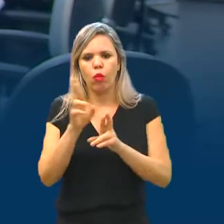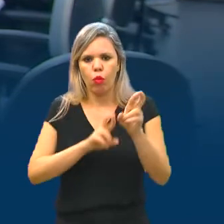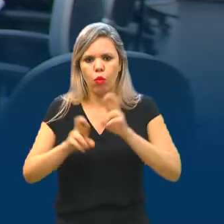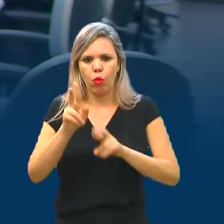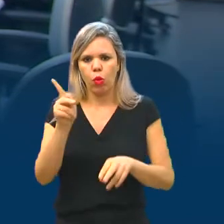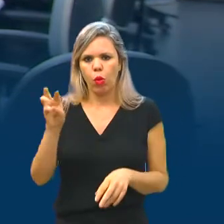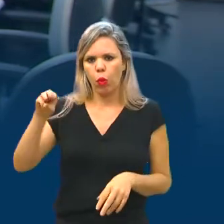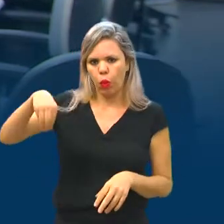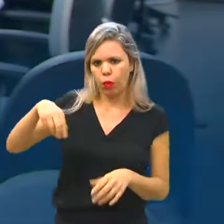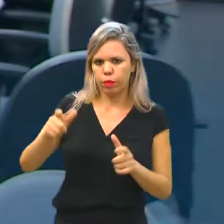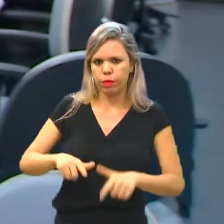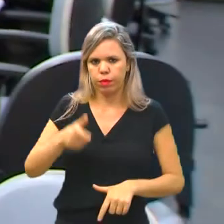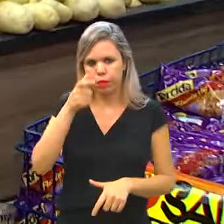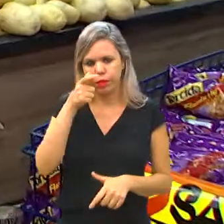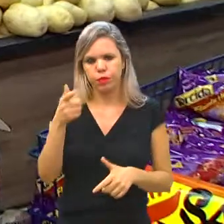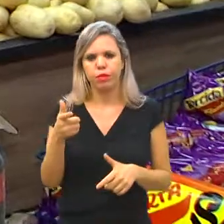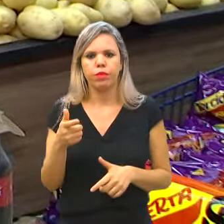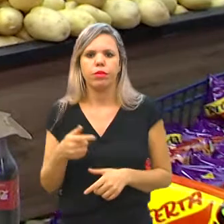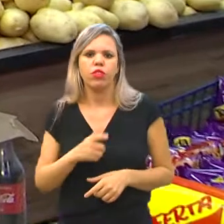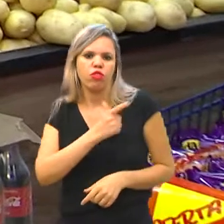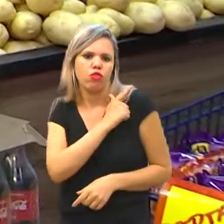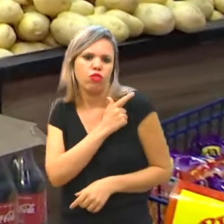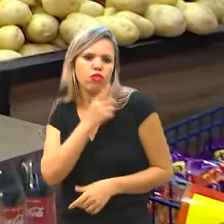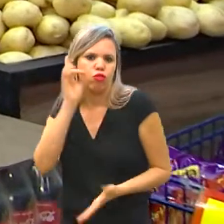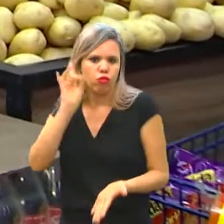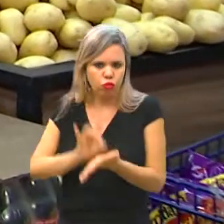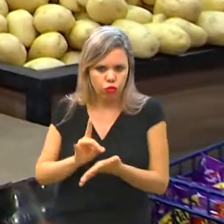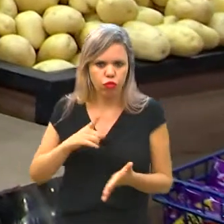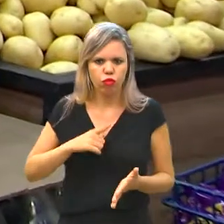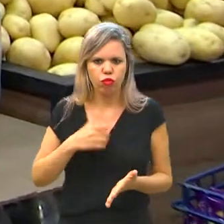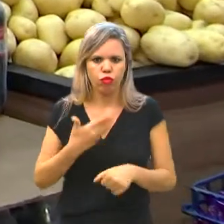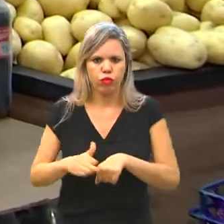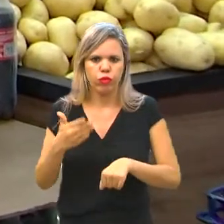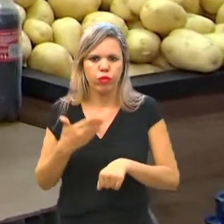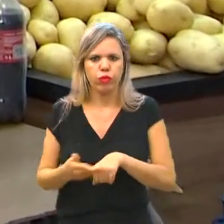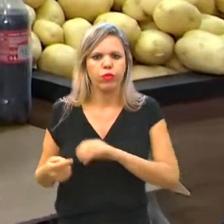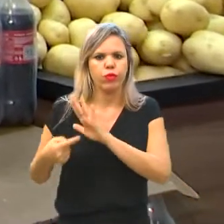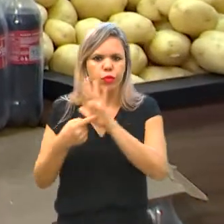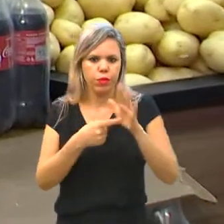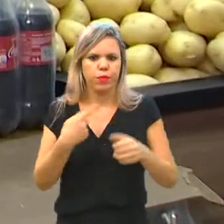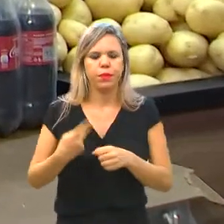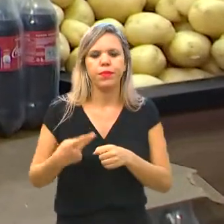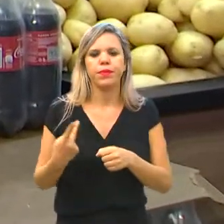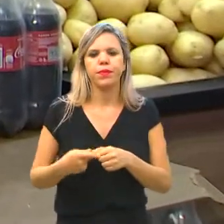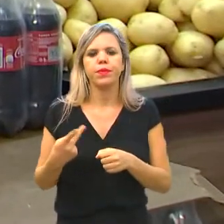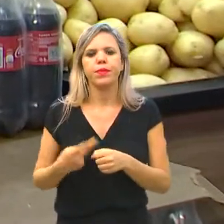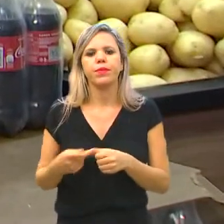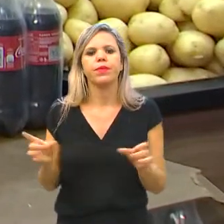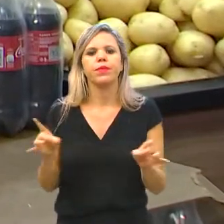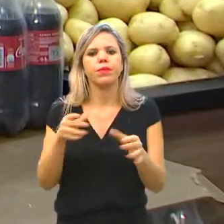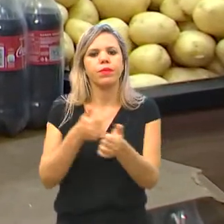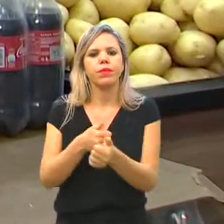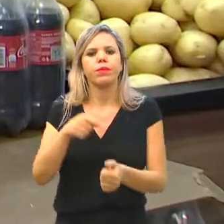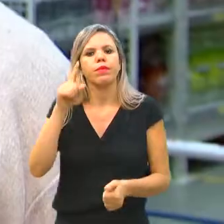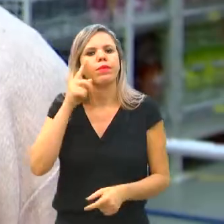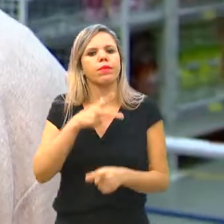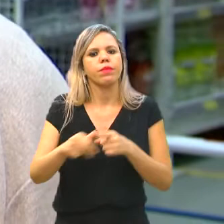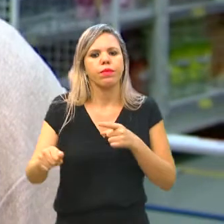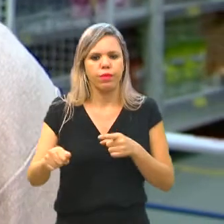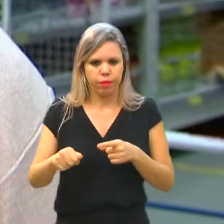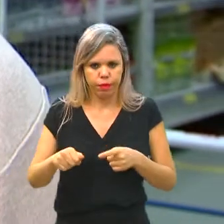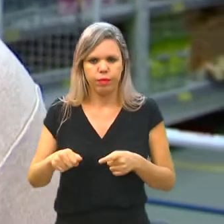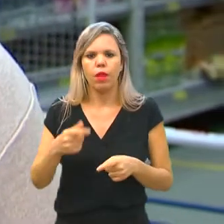de fiscalização do PROCON vai até o local. A subgerente confirma que a prática de identificar os produtos que estão próximos